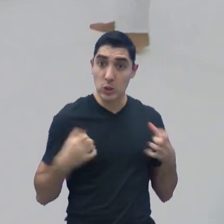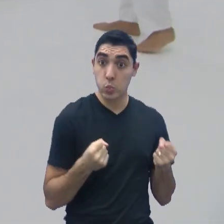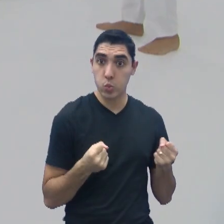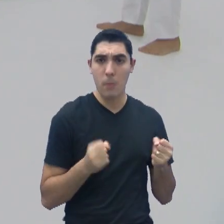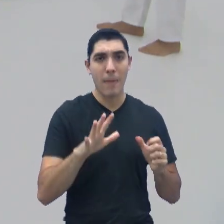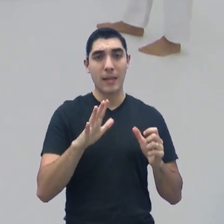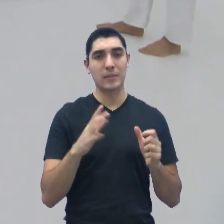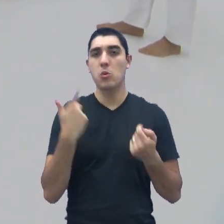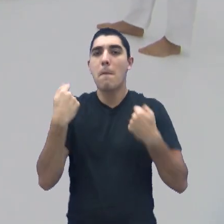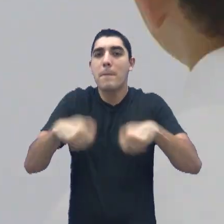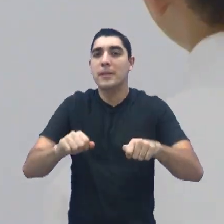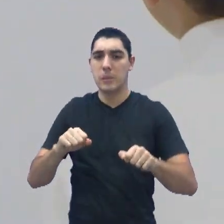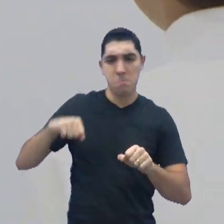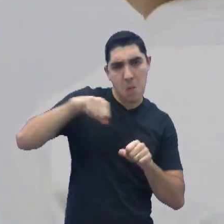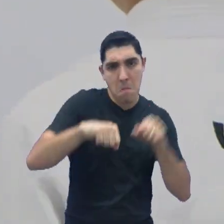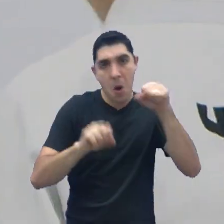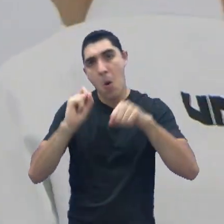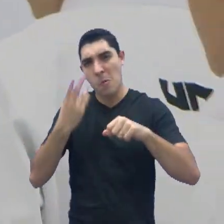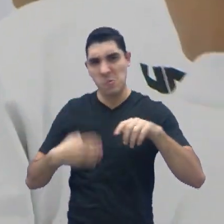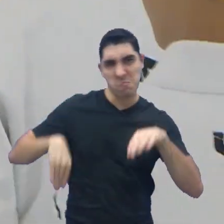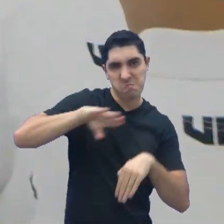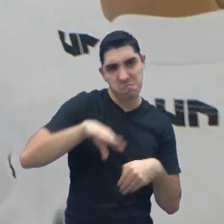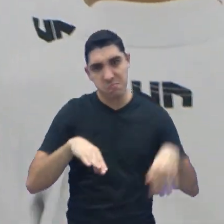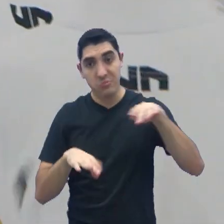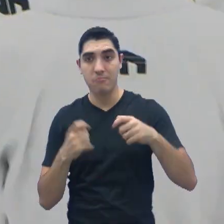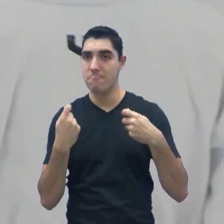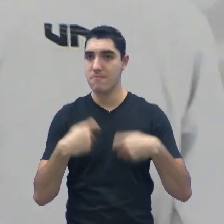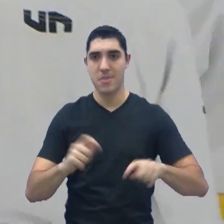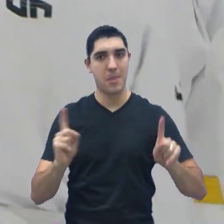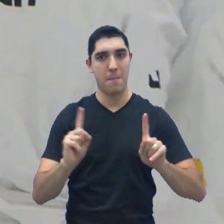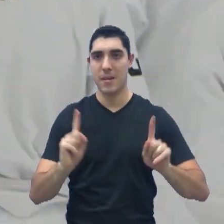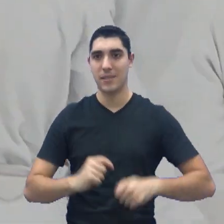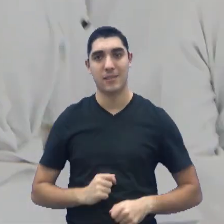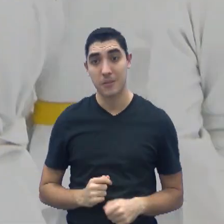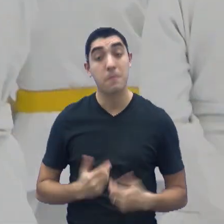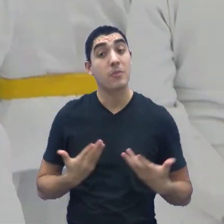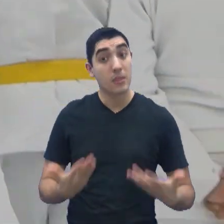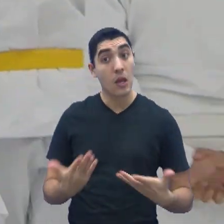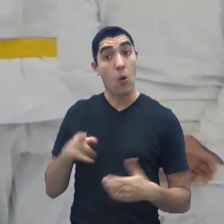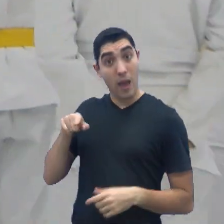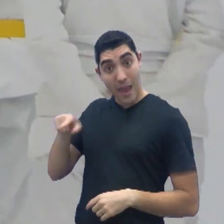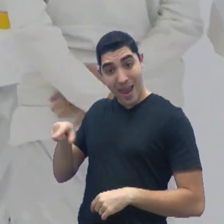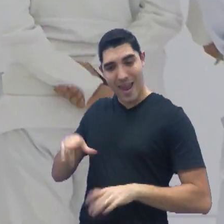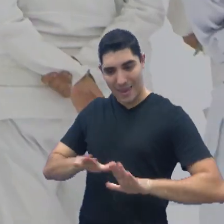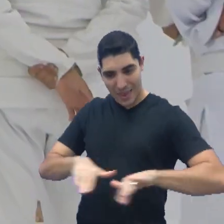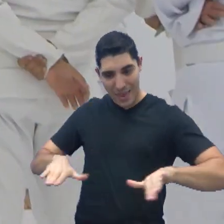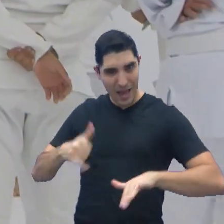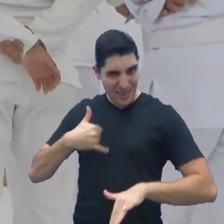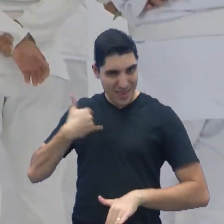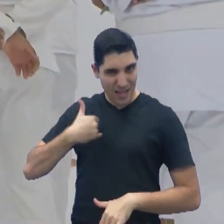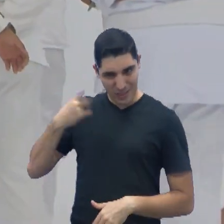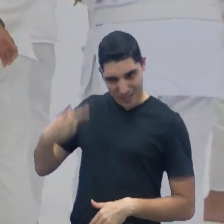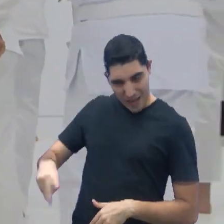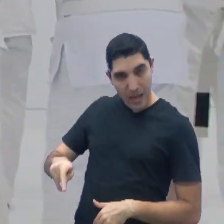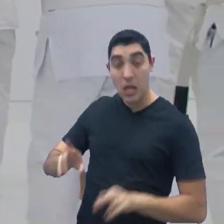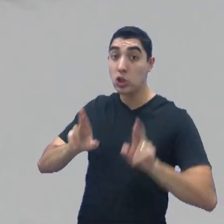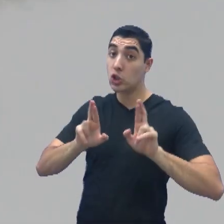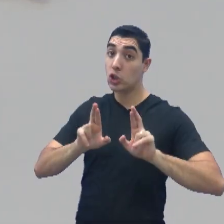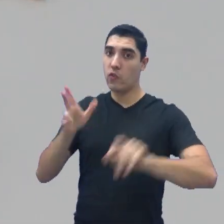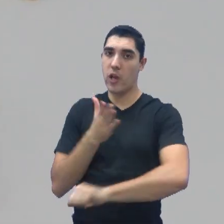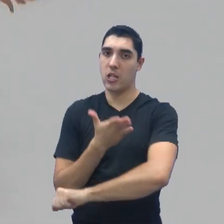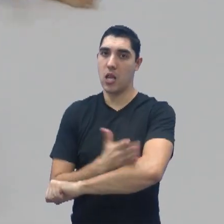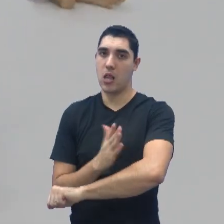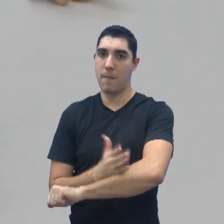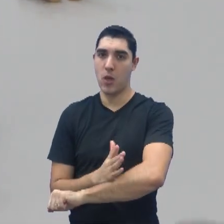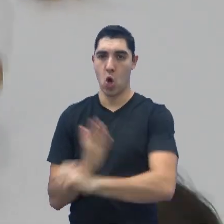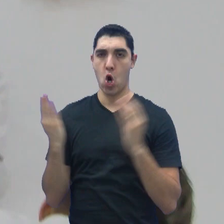de socos ou chutes. E claro, os treinamentos para crianças com a idade do Bento são diferentes dos adultos,